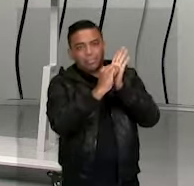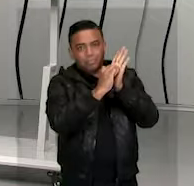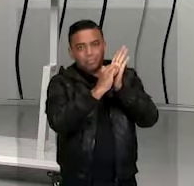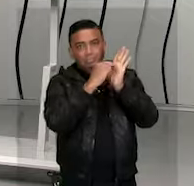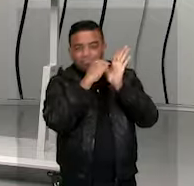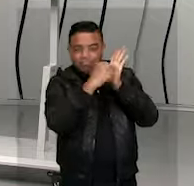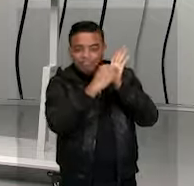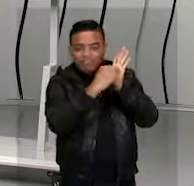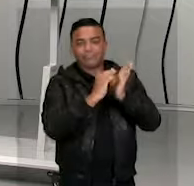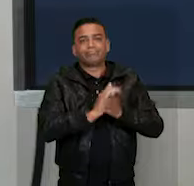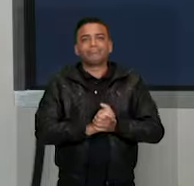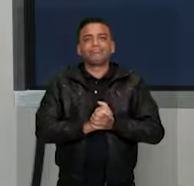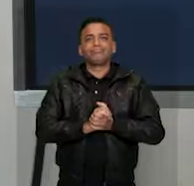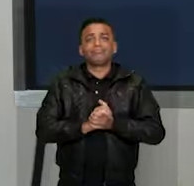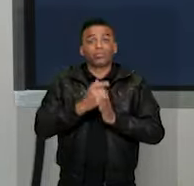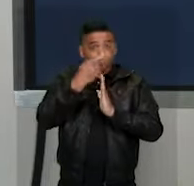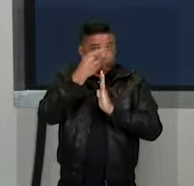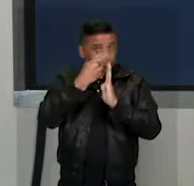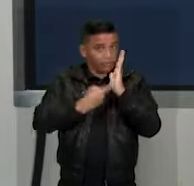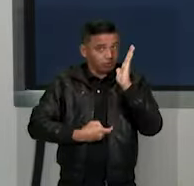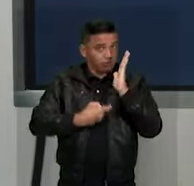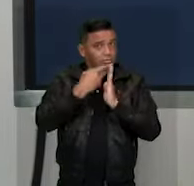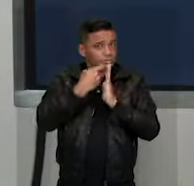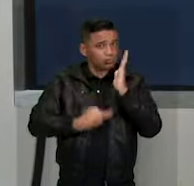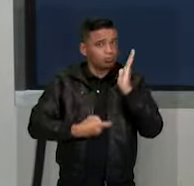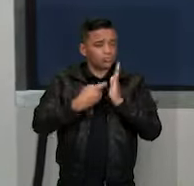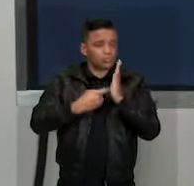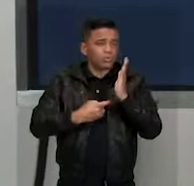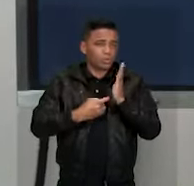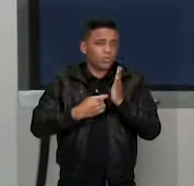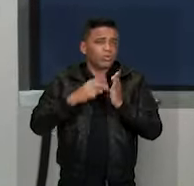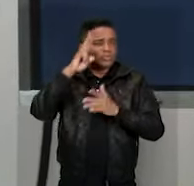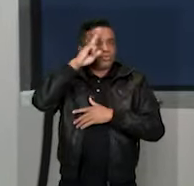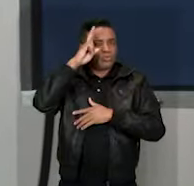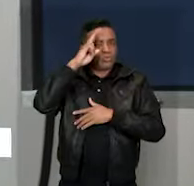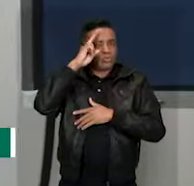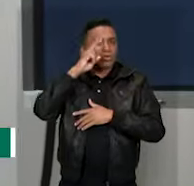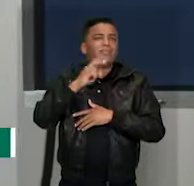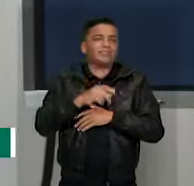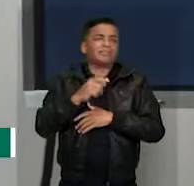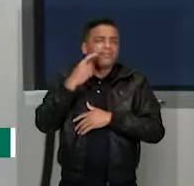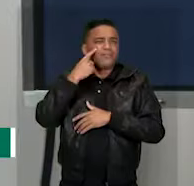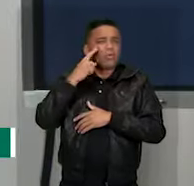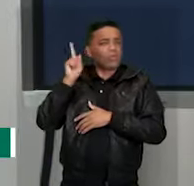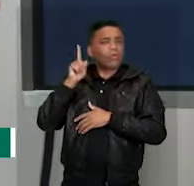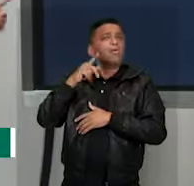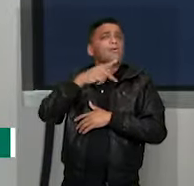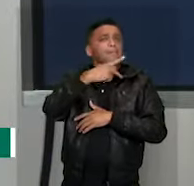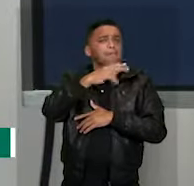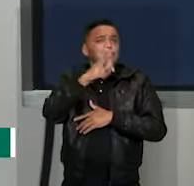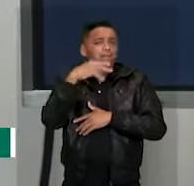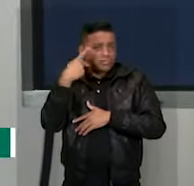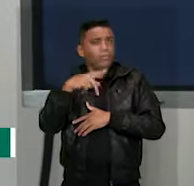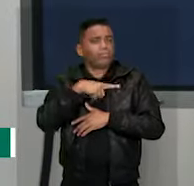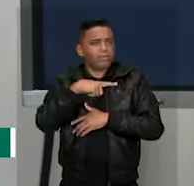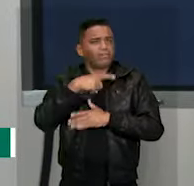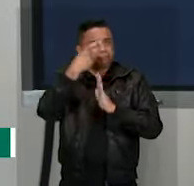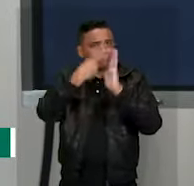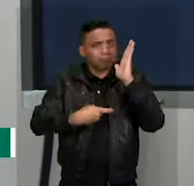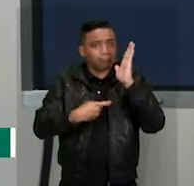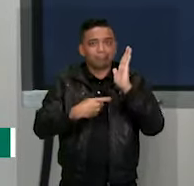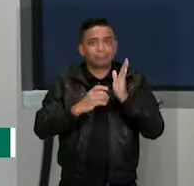que nesse texto, que é o alfaiate valente que você tem no seu PET, ele não tem